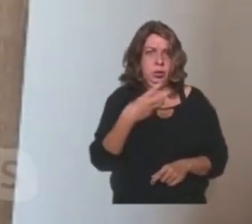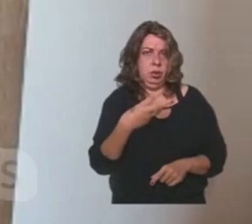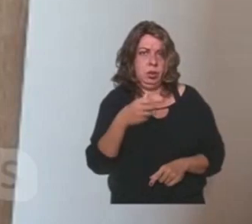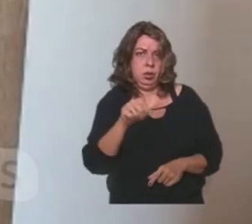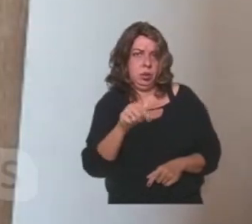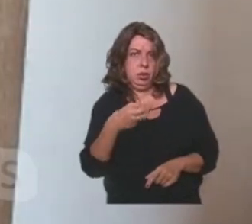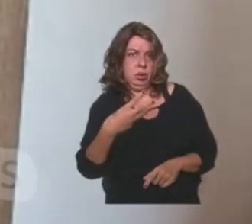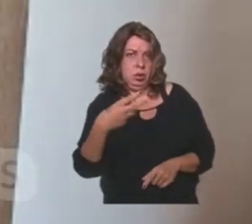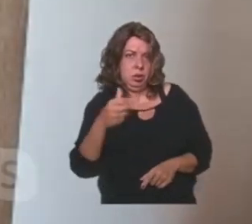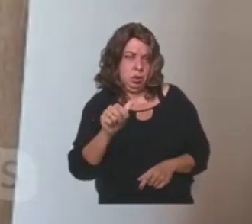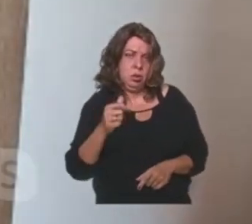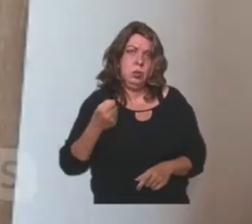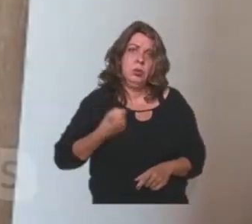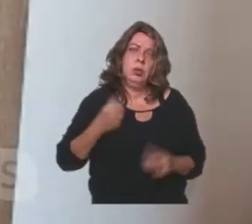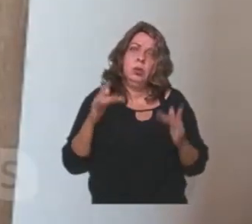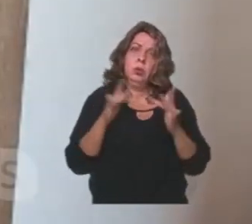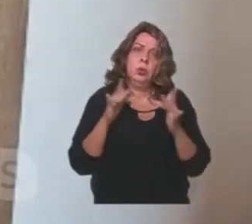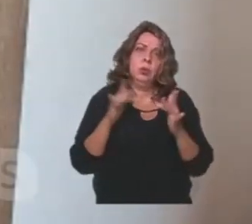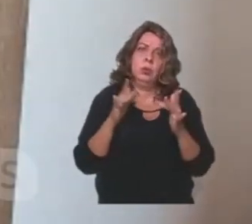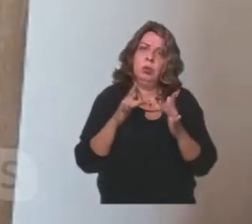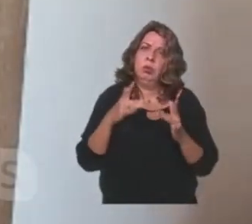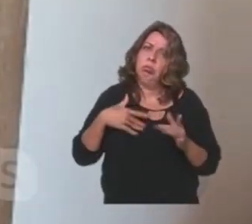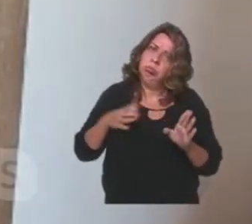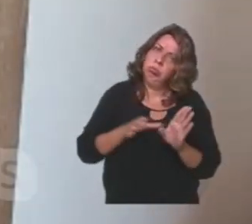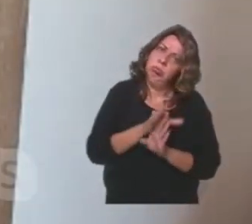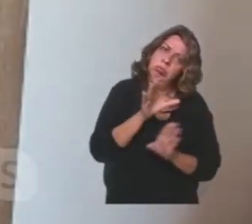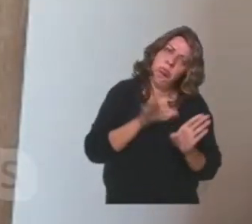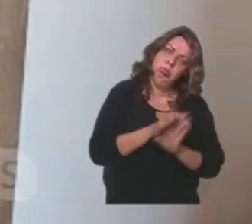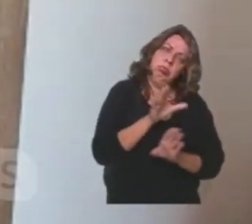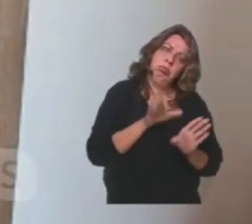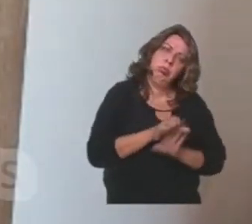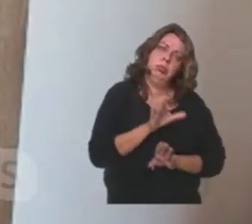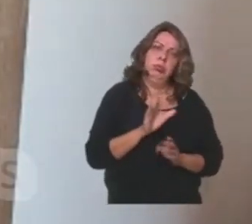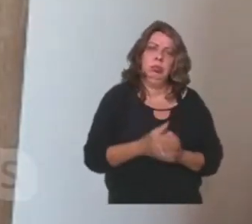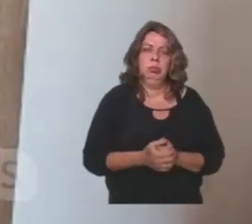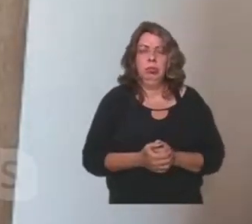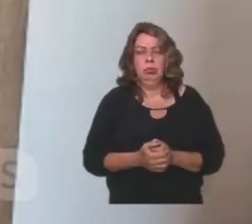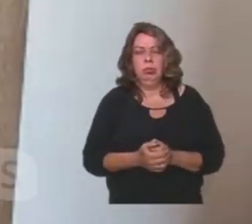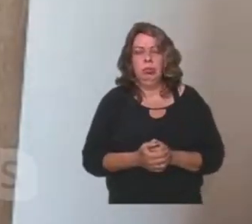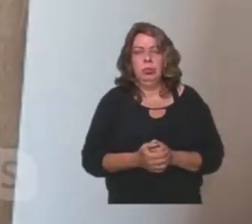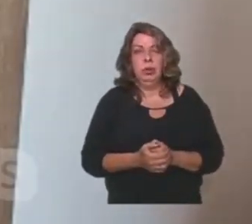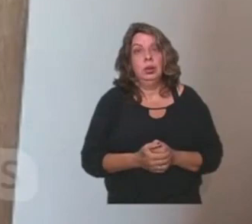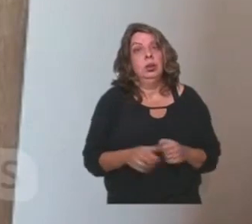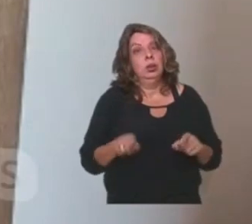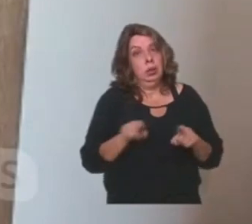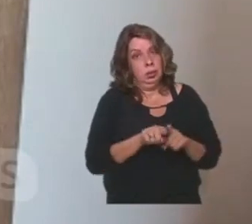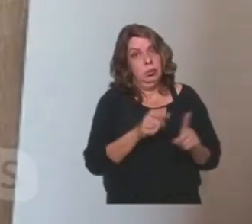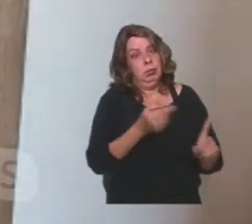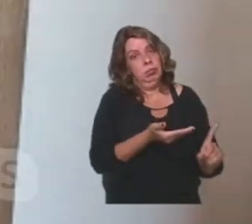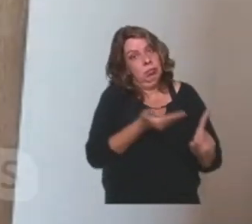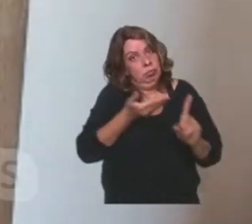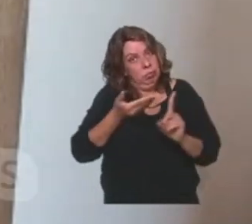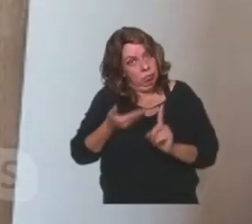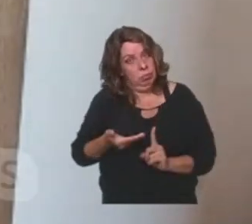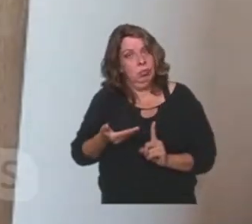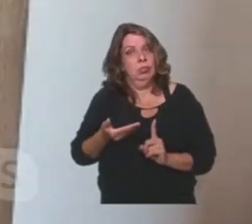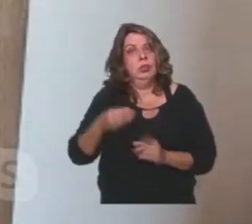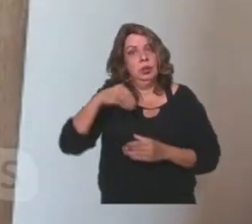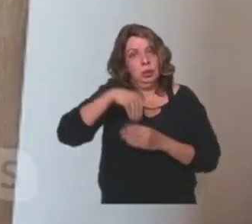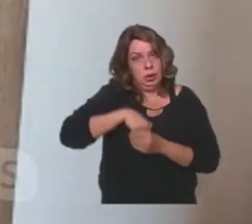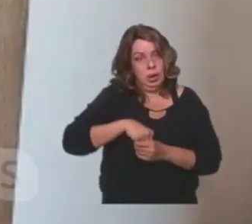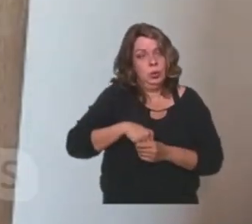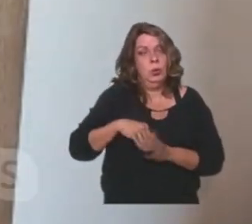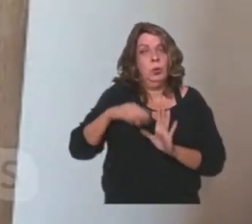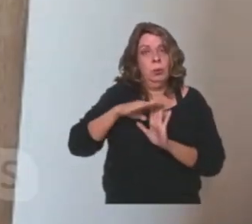3216-3737, entre em contato, que o GAC vai dar total orientação e acolhendo o seu filho. Sim. No programa